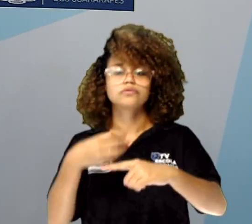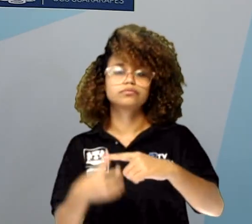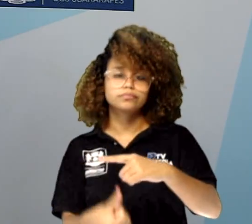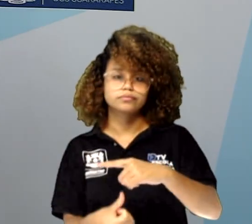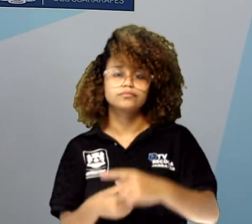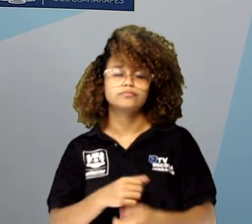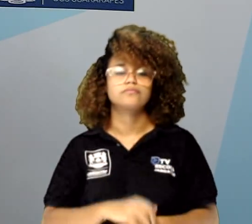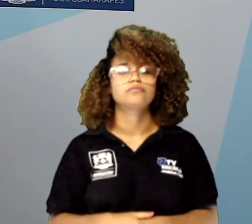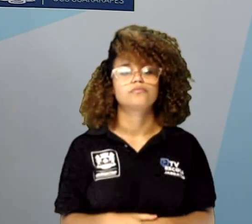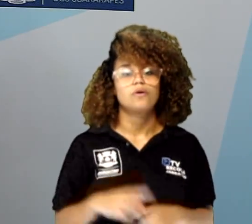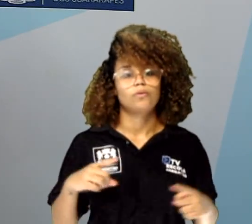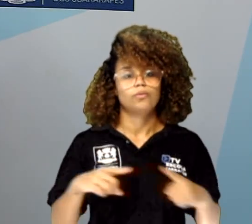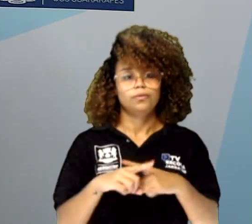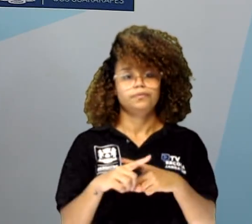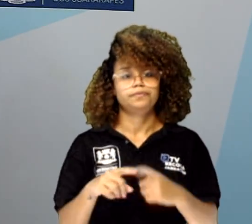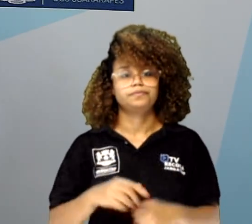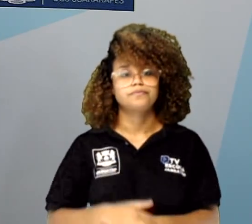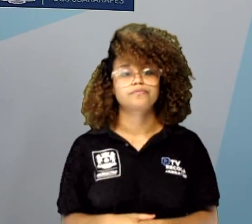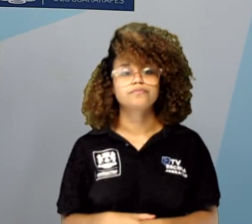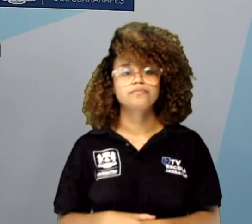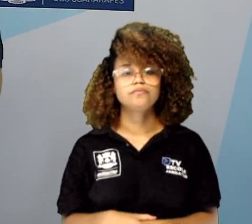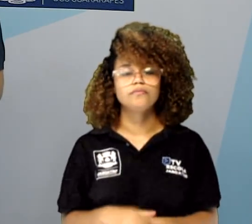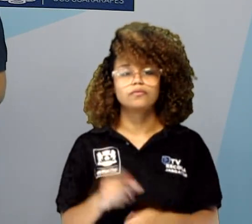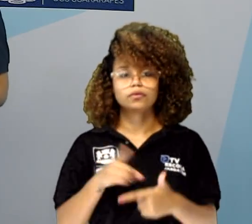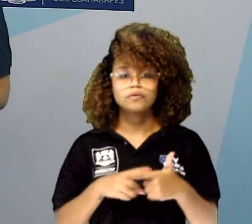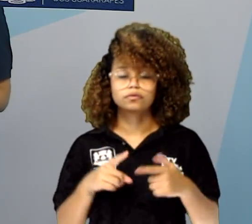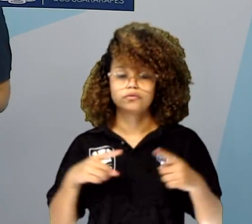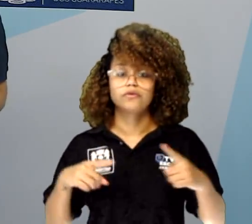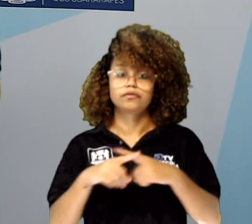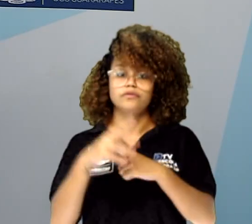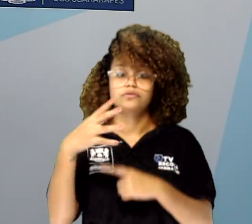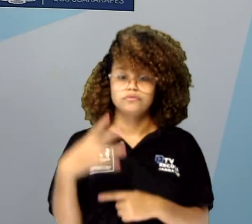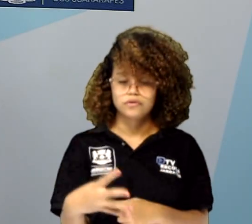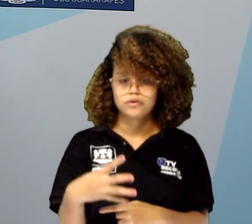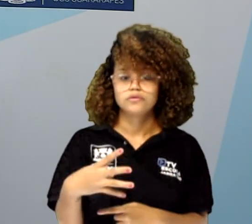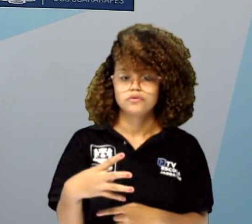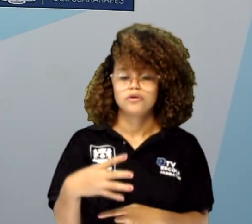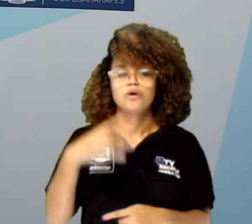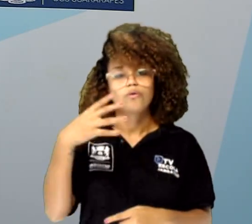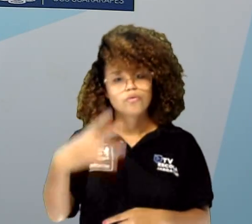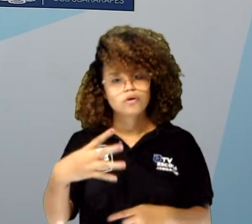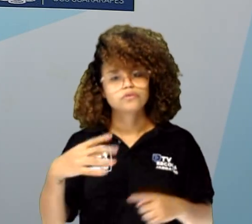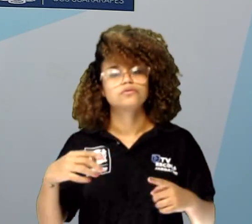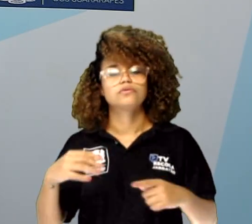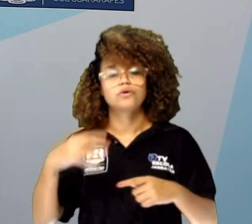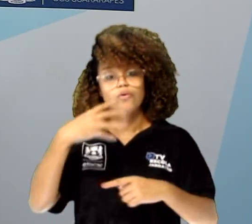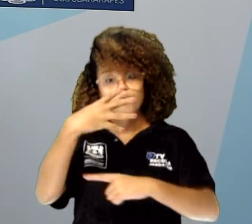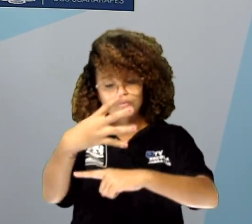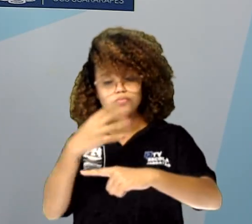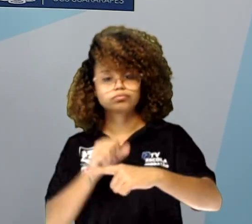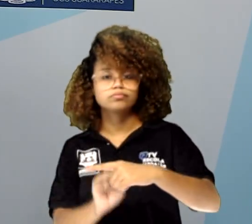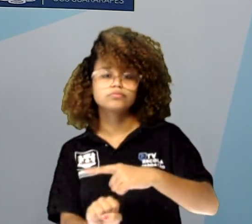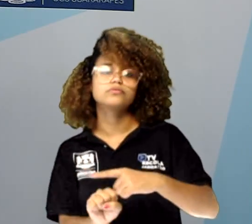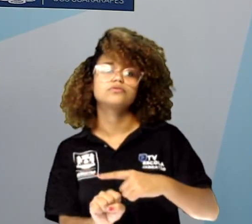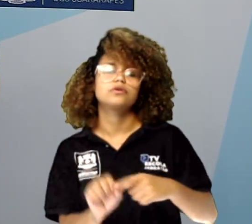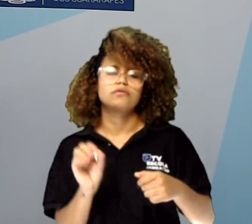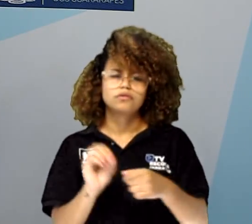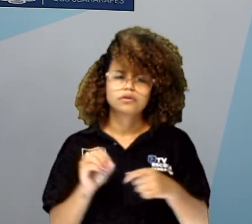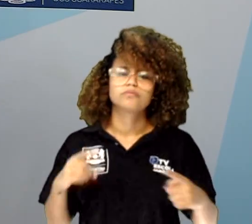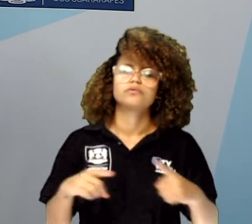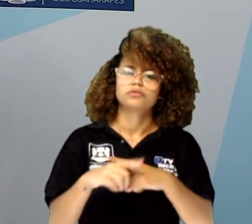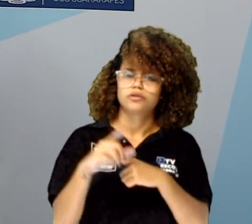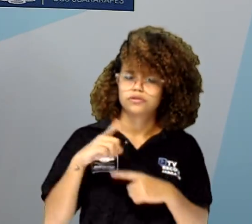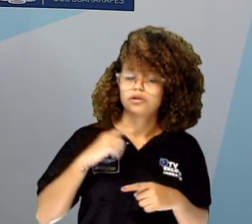processo multiplicativo. Vezes 4 vai dar 4/8. Ó, sempre pegando essa primeira e fazendo as multiplicações para gerar